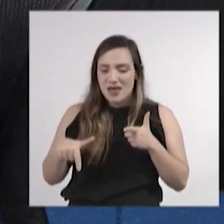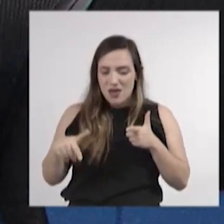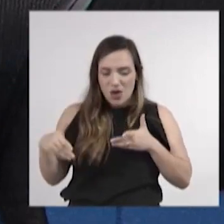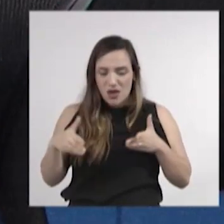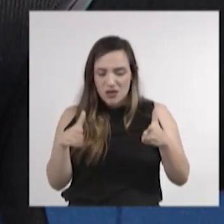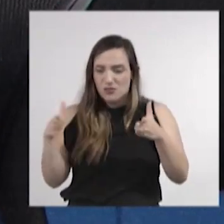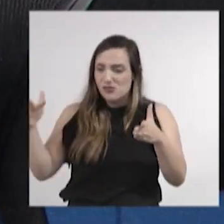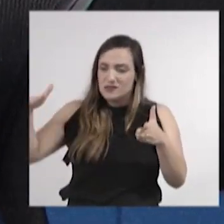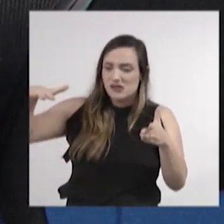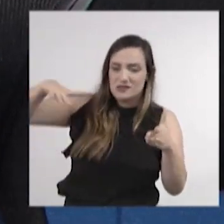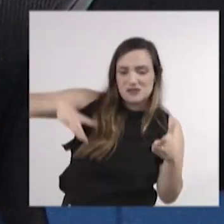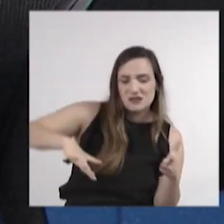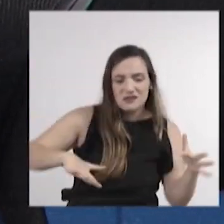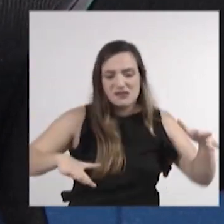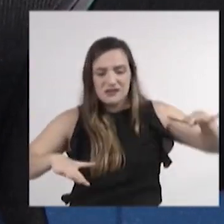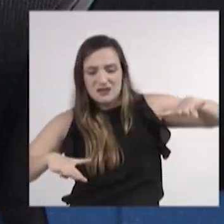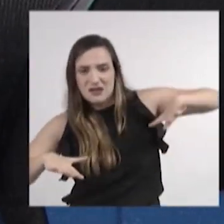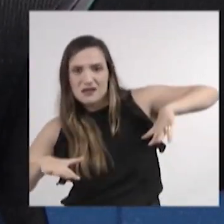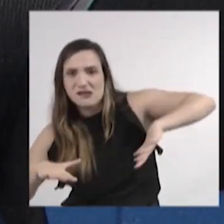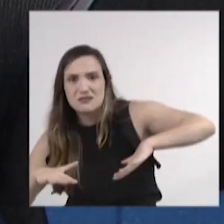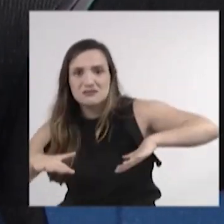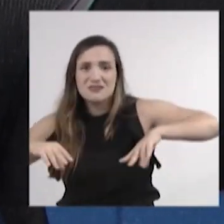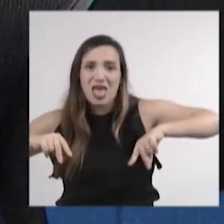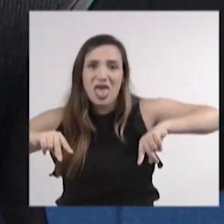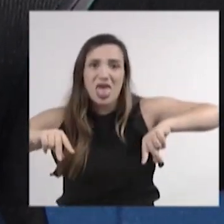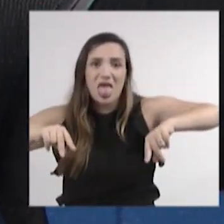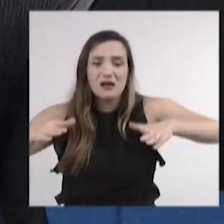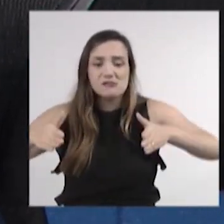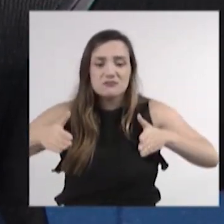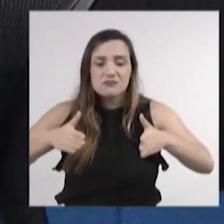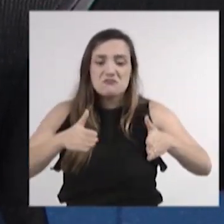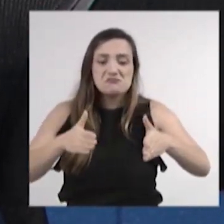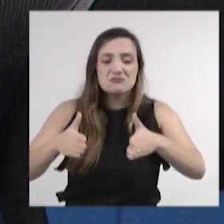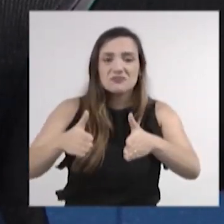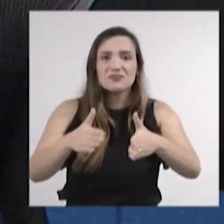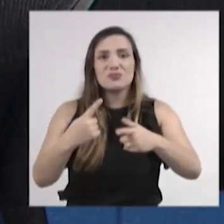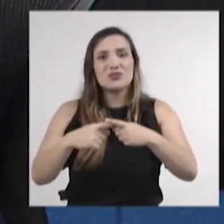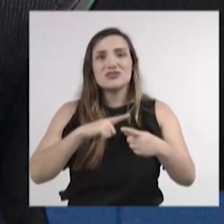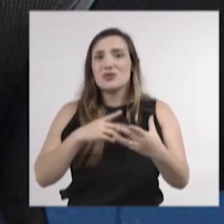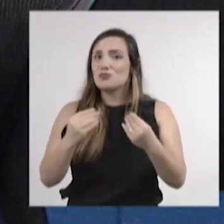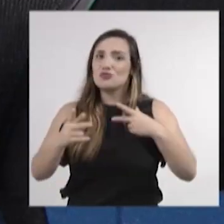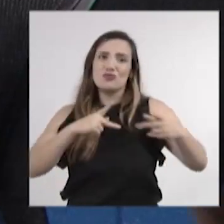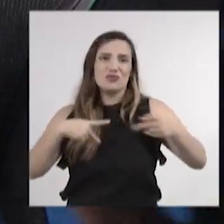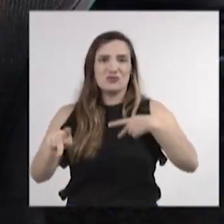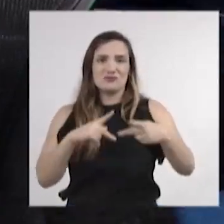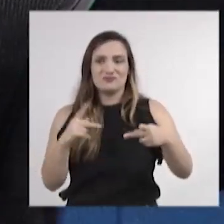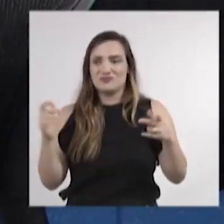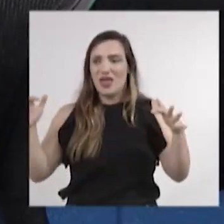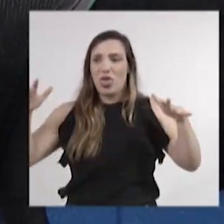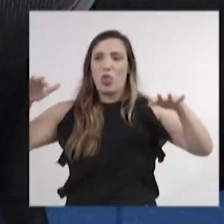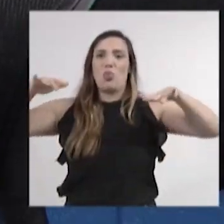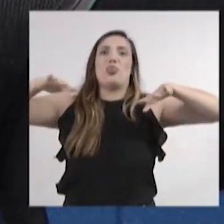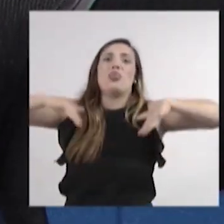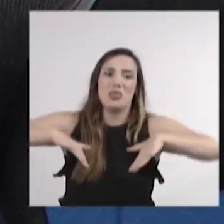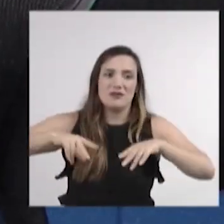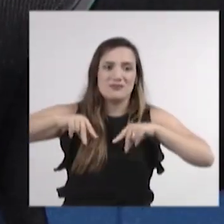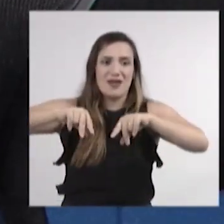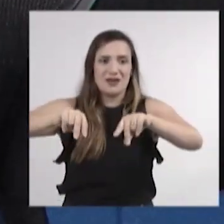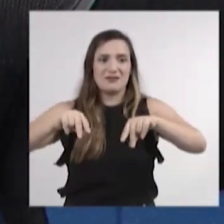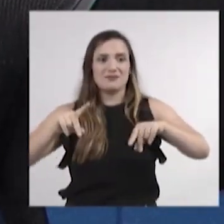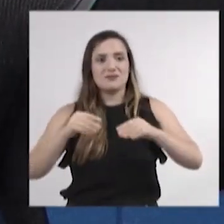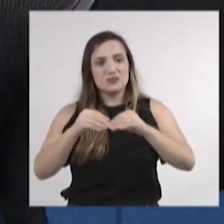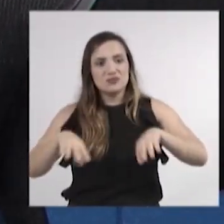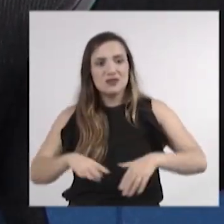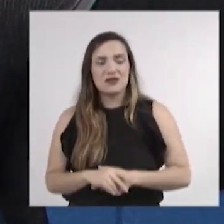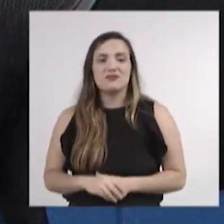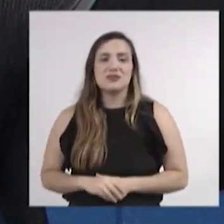porque os ventos incidem justamente na margem dele, a direção primordial dos ventos. Então, a erosão marginal do reservatório é mais intensa